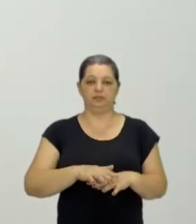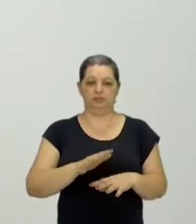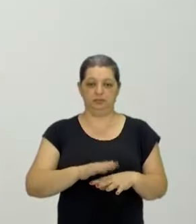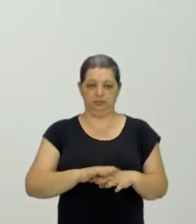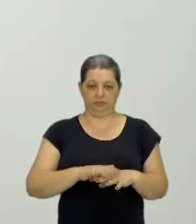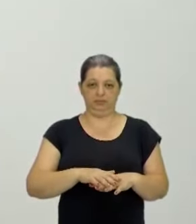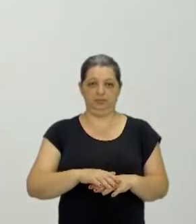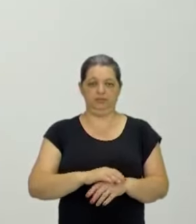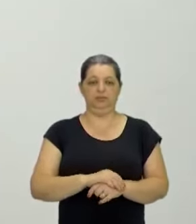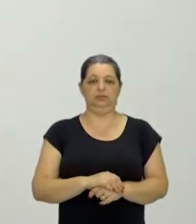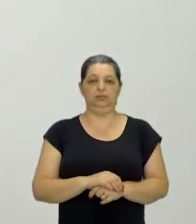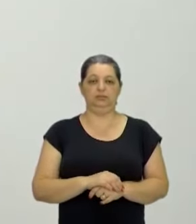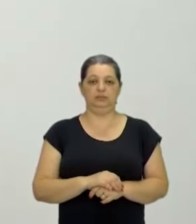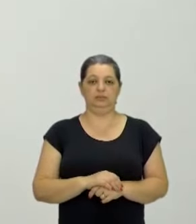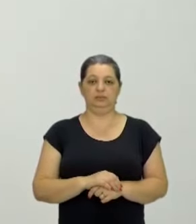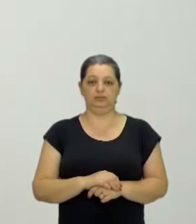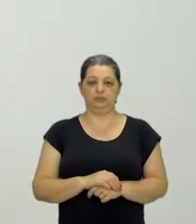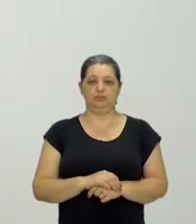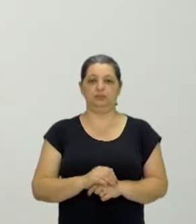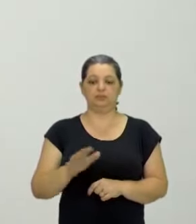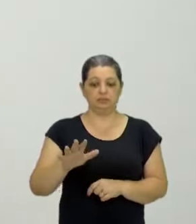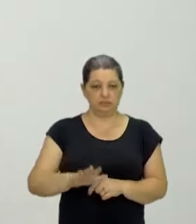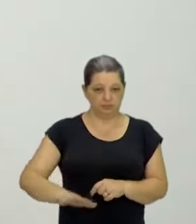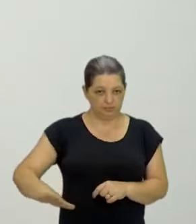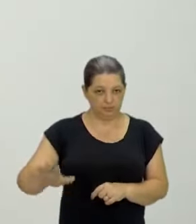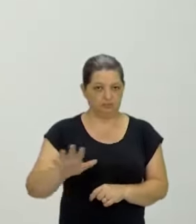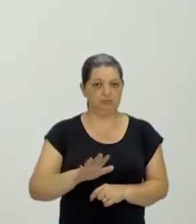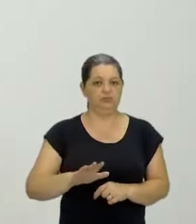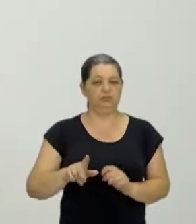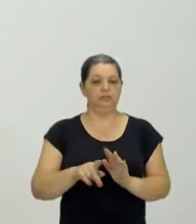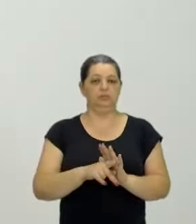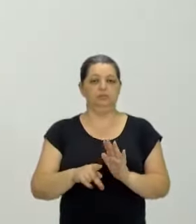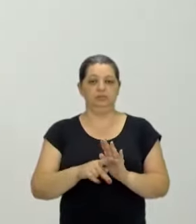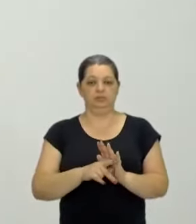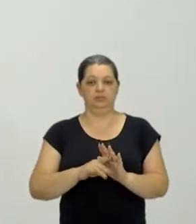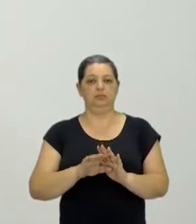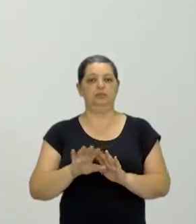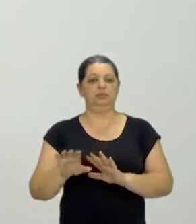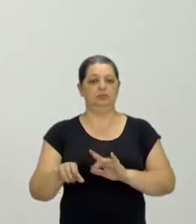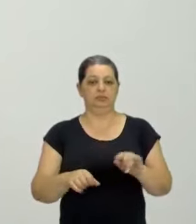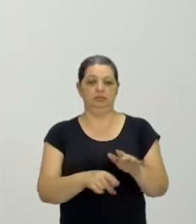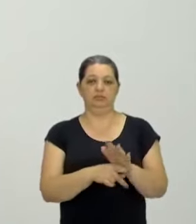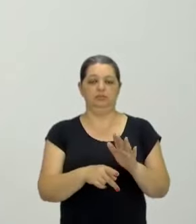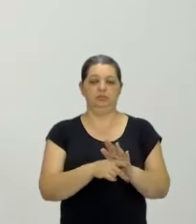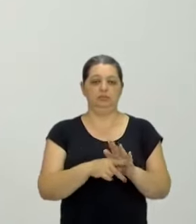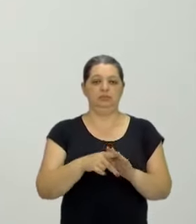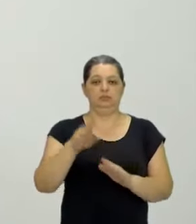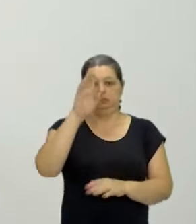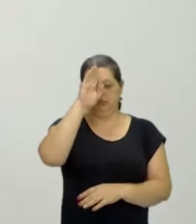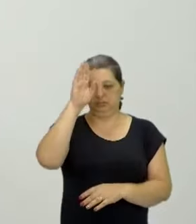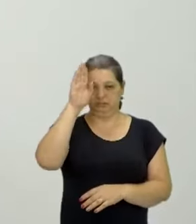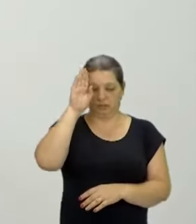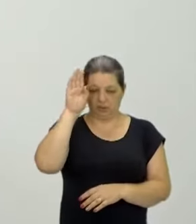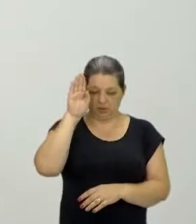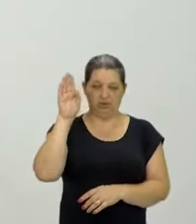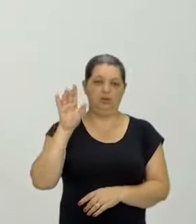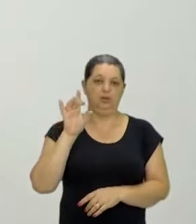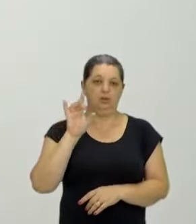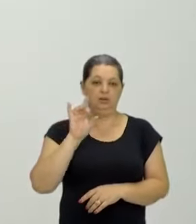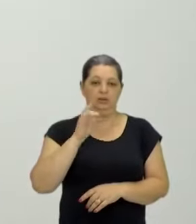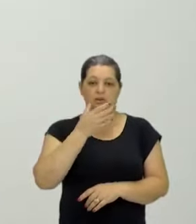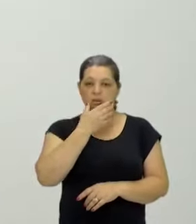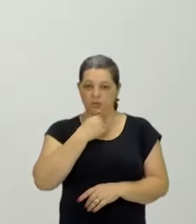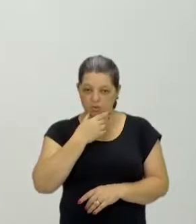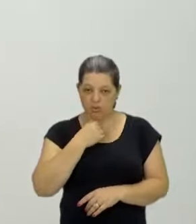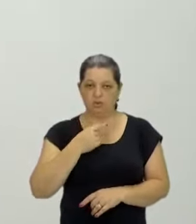computers. Tá? Então, na área de domínio, não só profissional, mas acadêmico, né, sempre de homens, a gente ainda continua